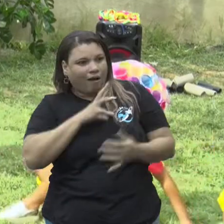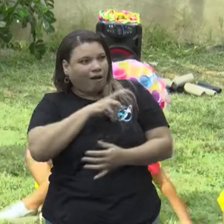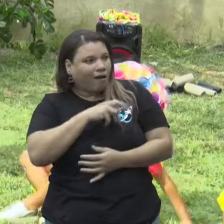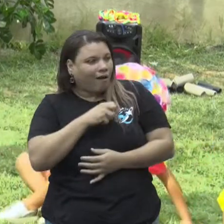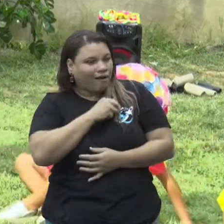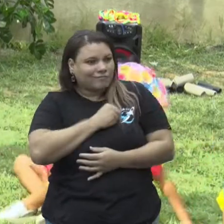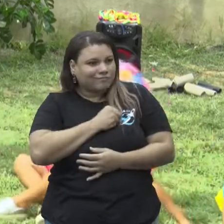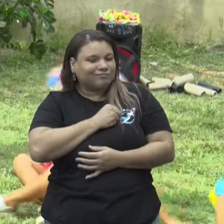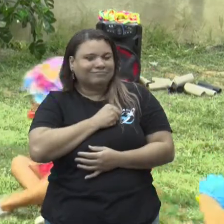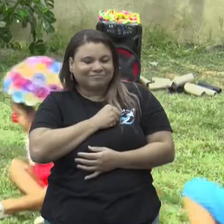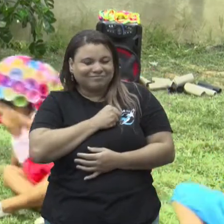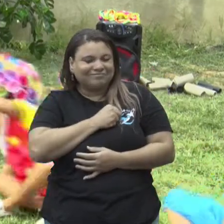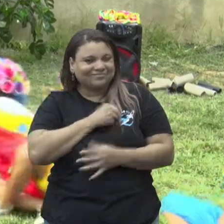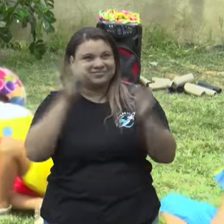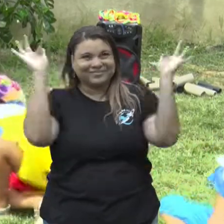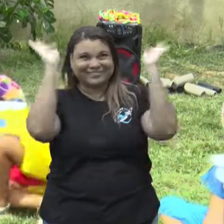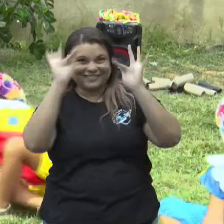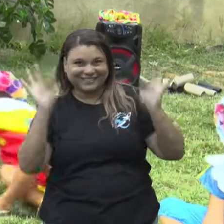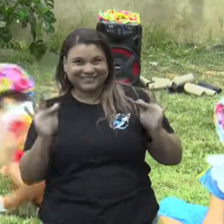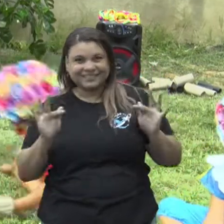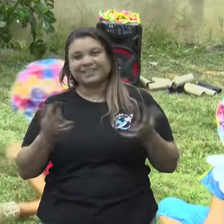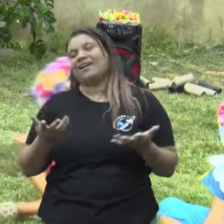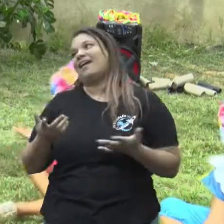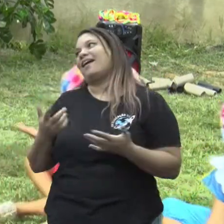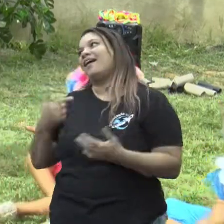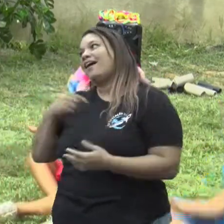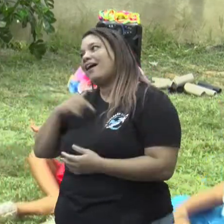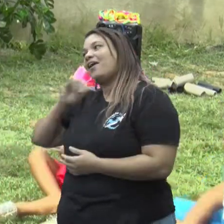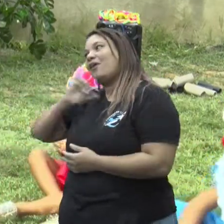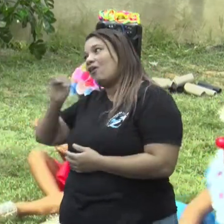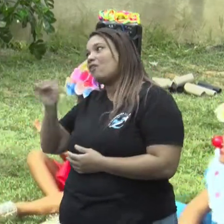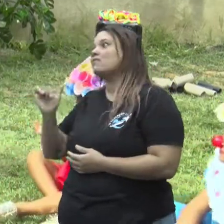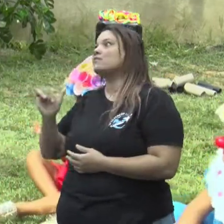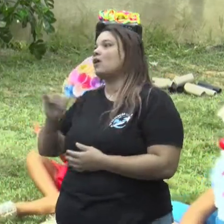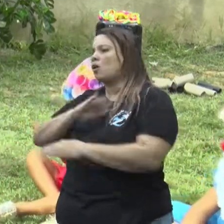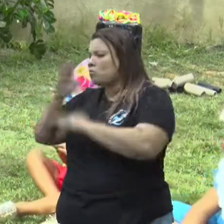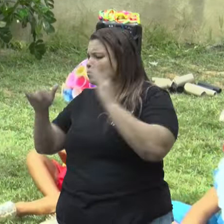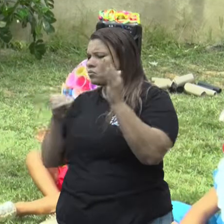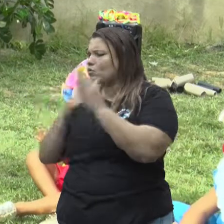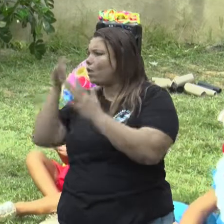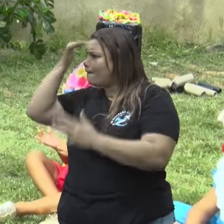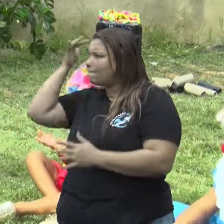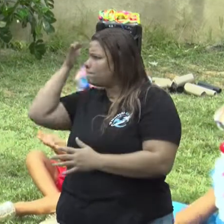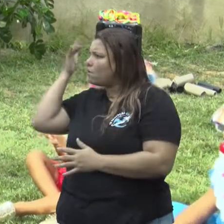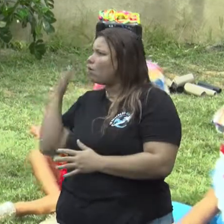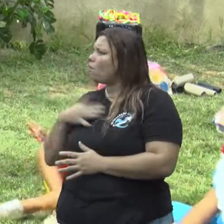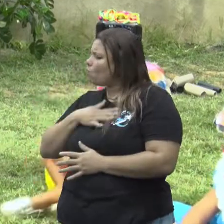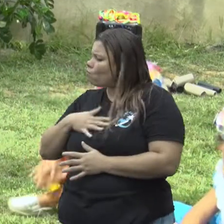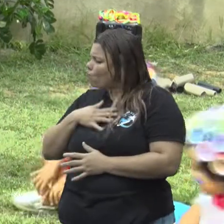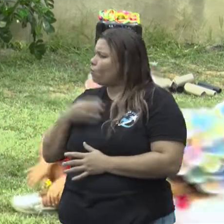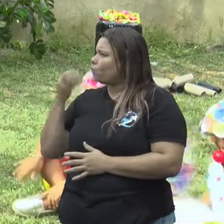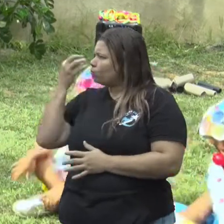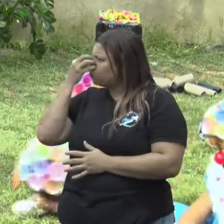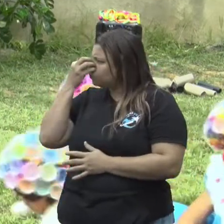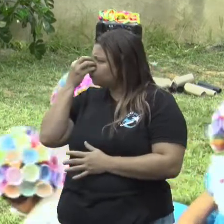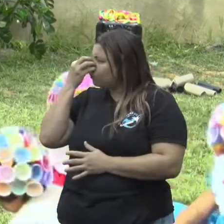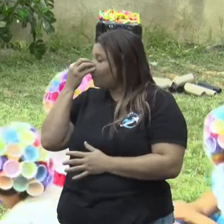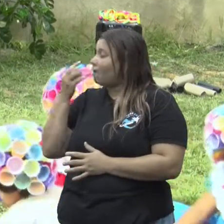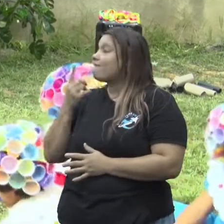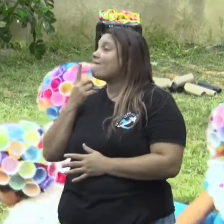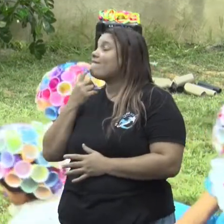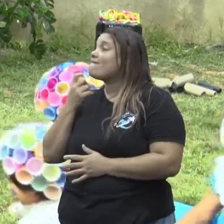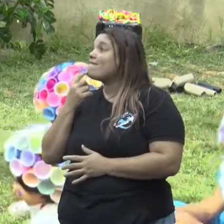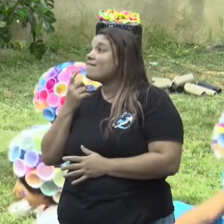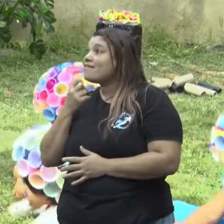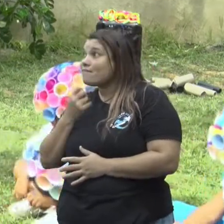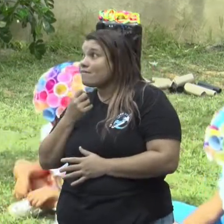vendo, palhaço? Eu não disse pra você que todo mundo gosta do palhaço com nariz vermelho? Ele